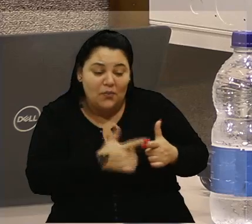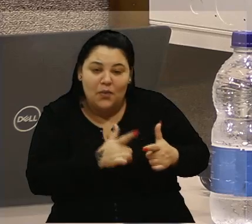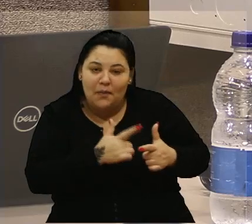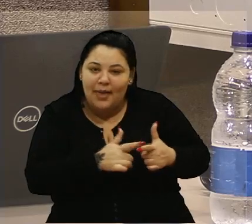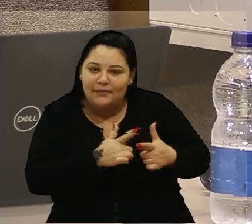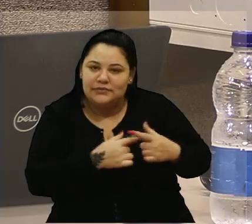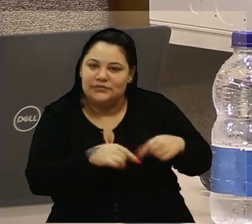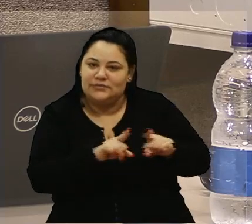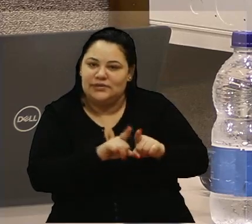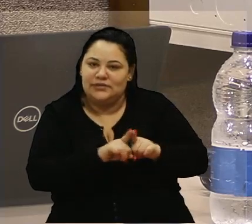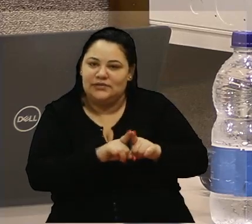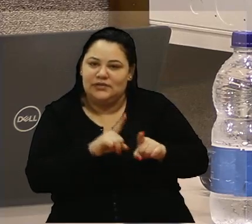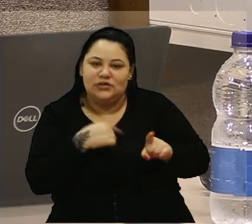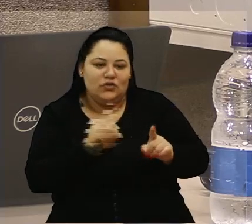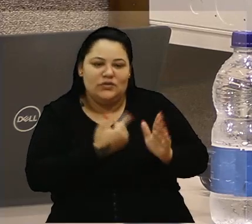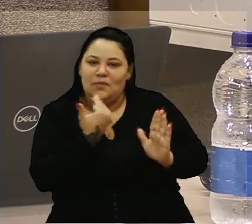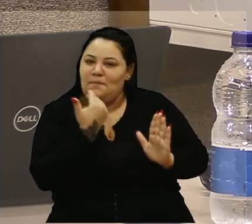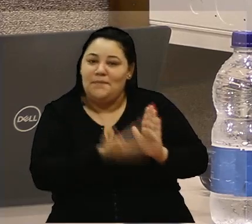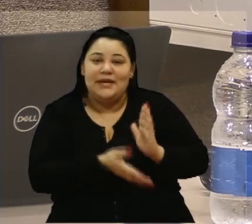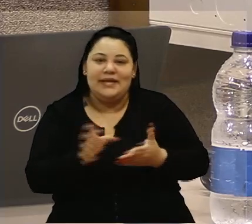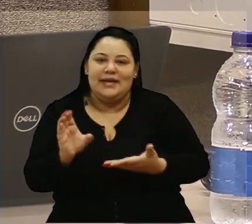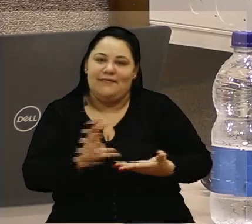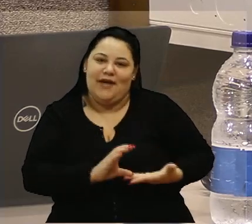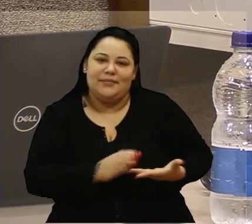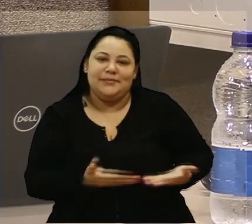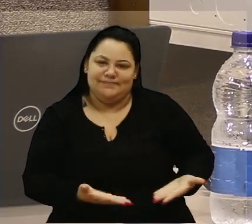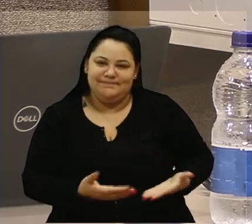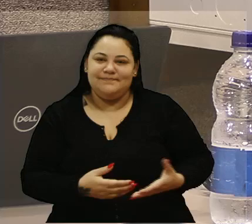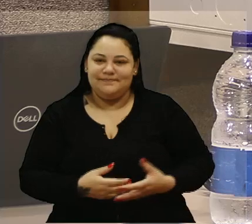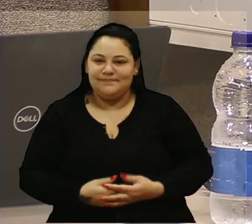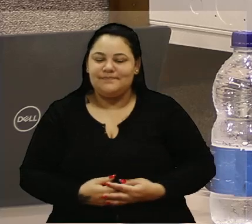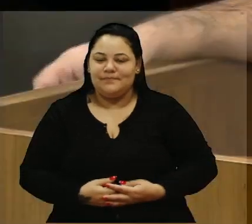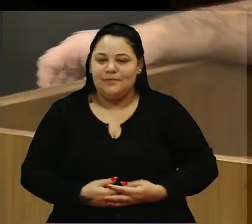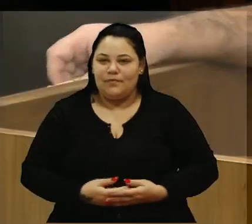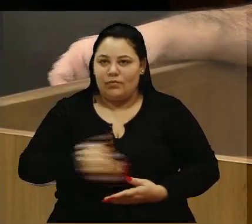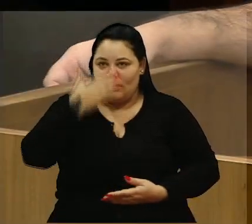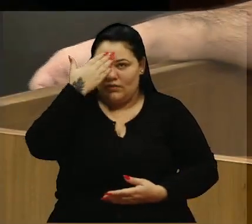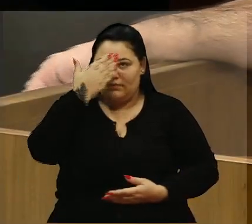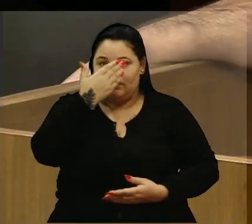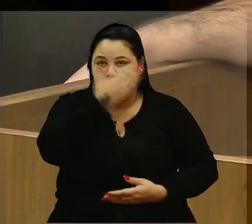problemas e a gente não perder todo esse recurso, né? É isso, vereador. Obrigado, vereador Iago.